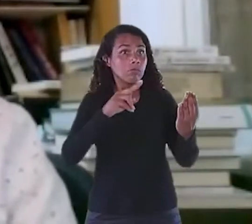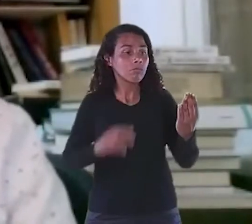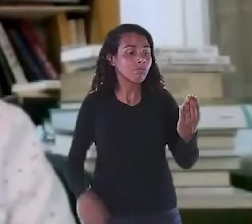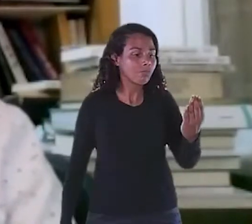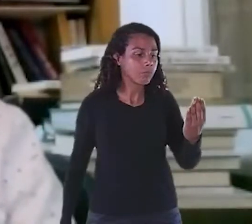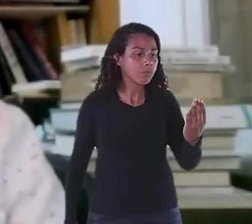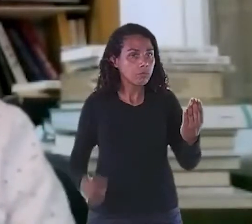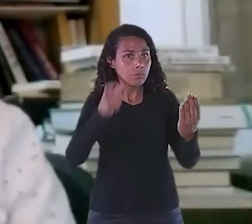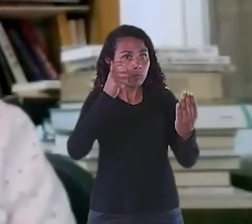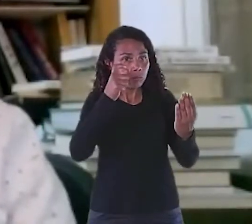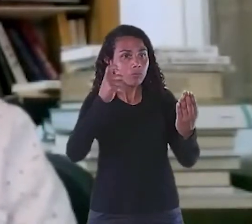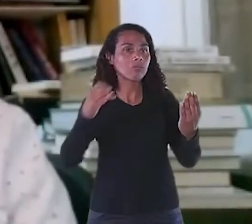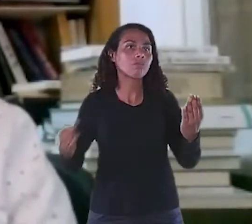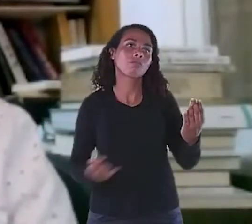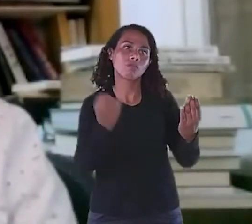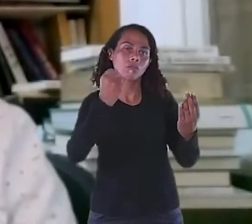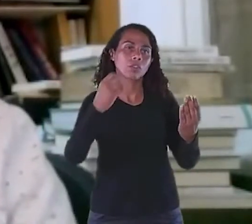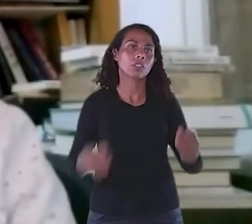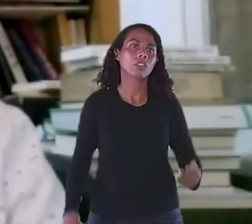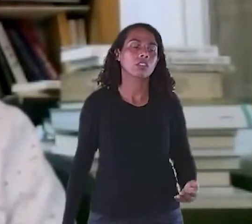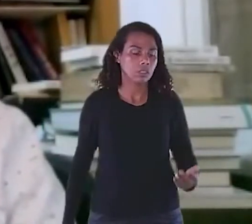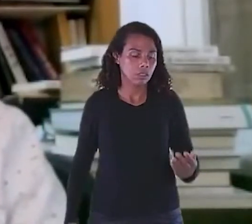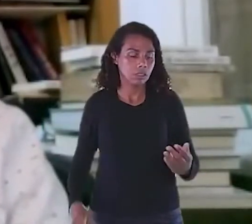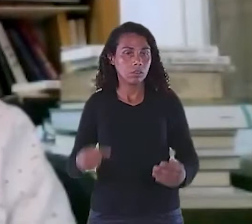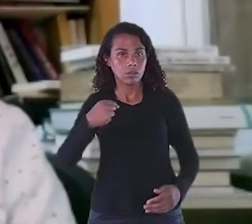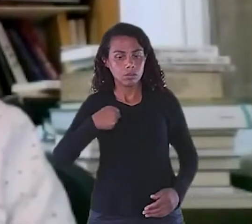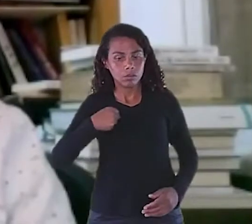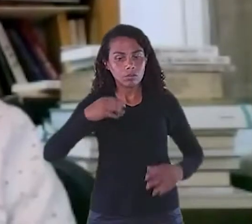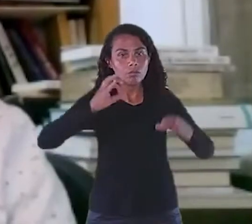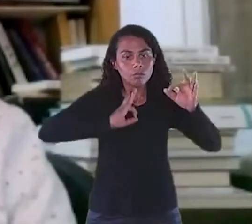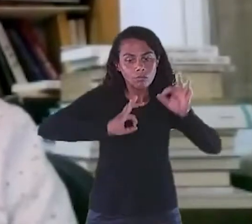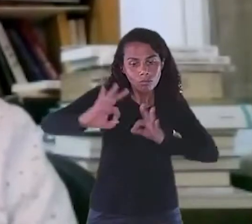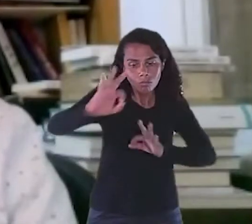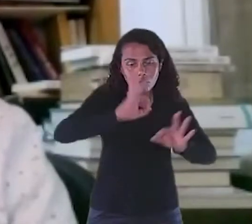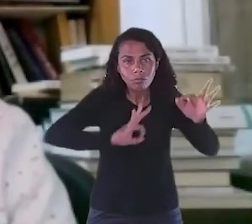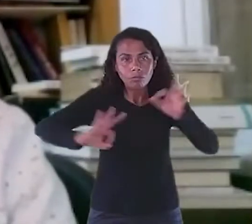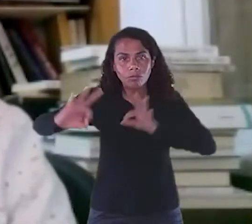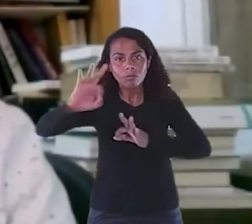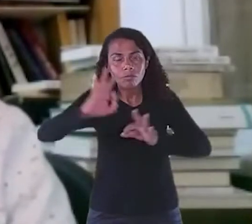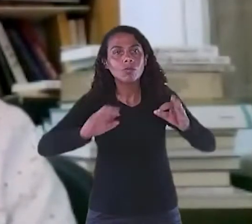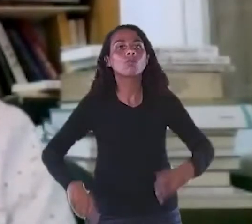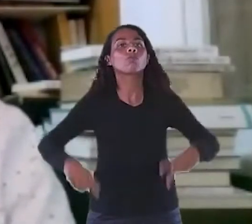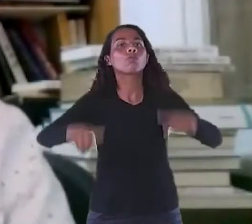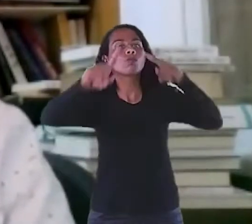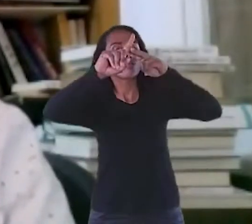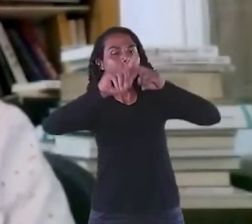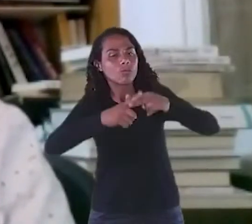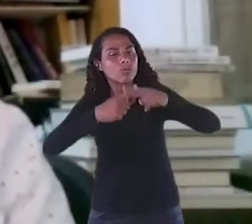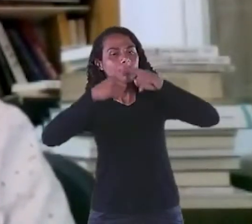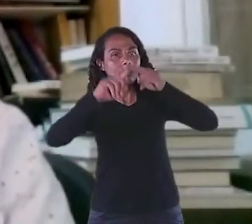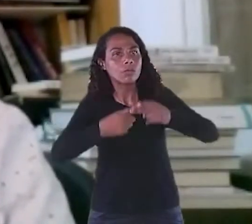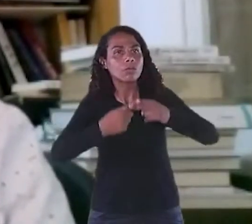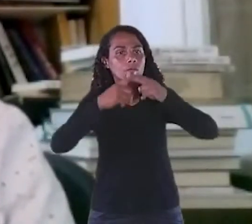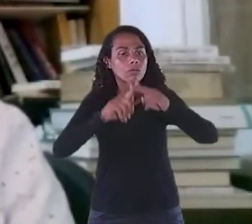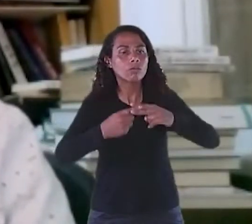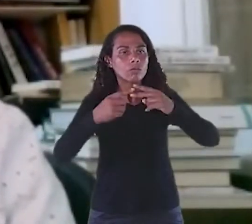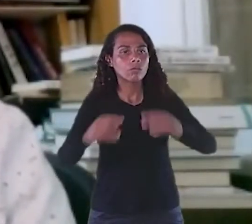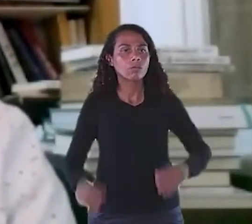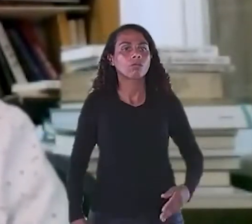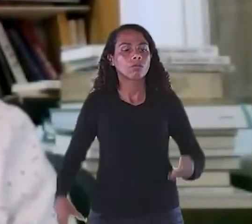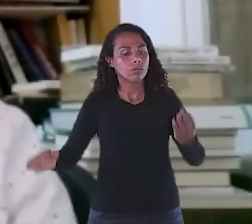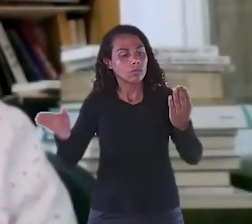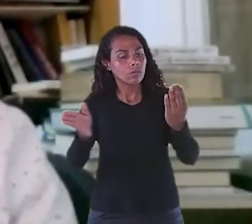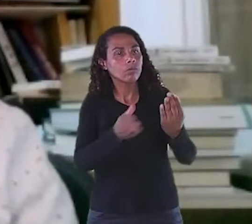eu tirei algumas crônicas, eu juntei outras, eu retoquei quase todas, remexi